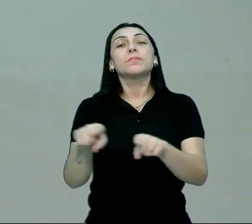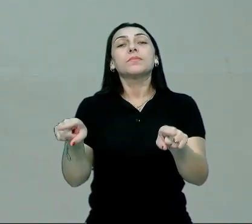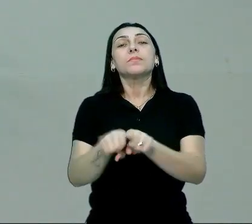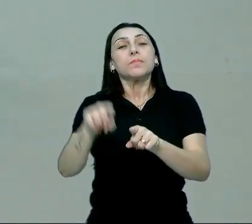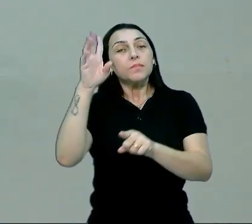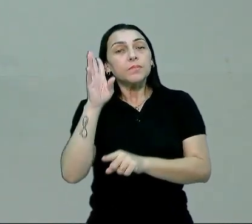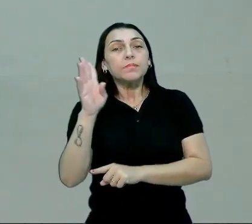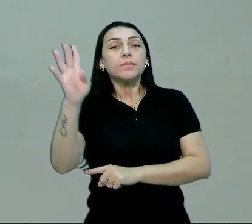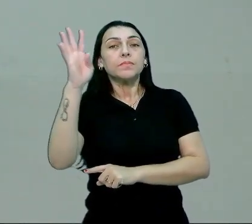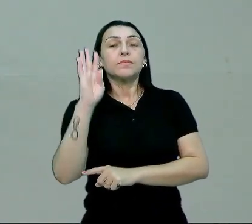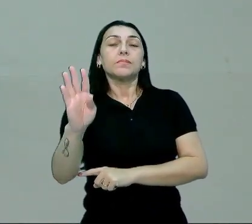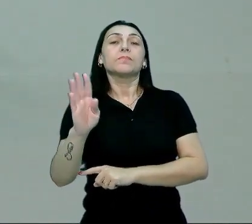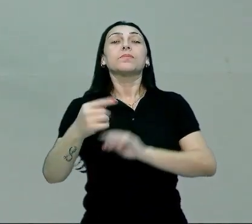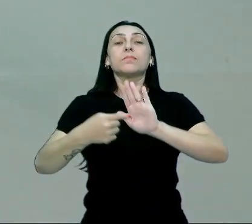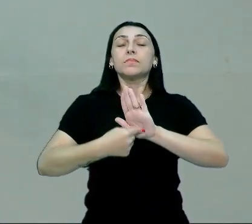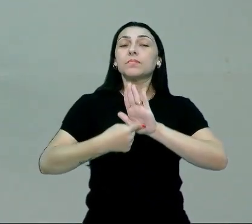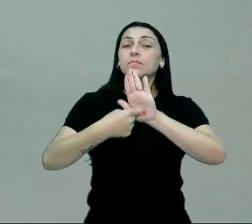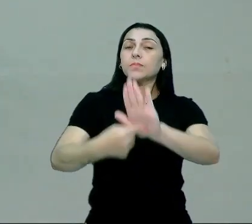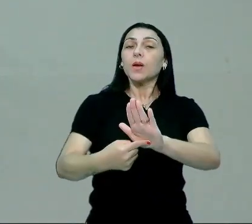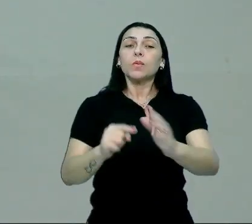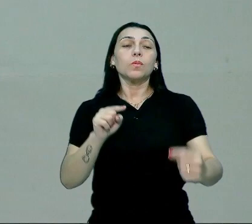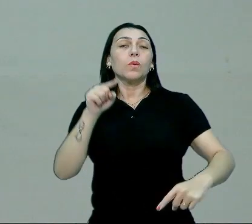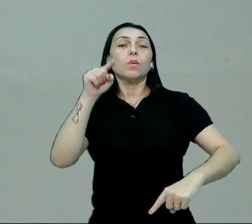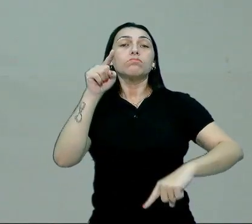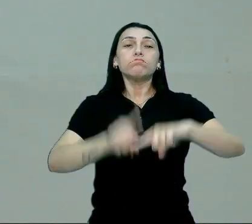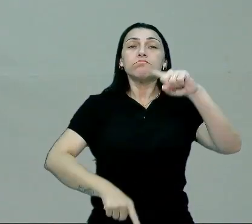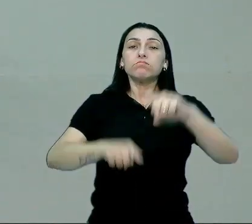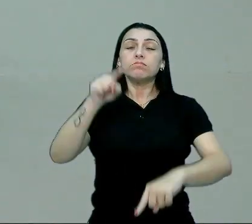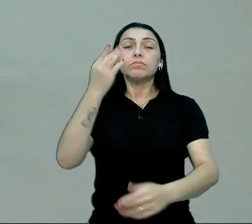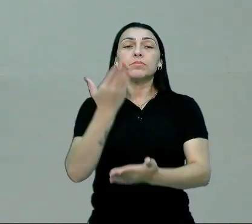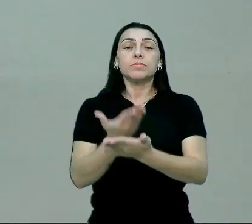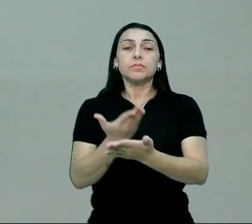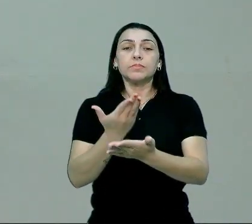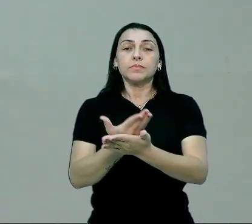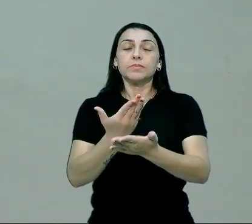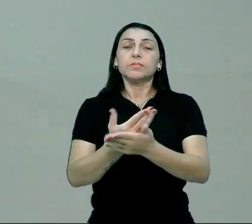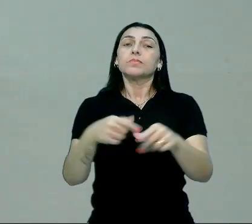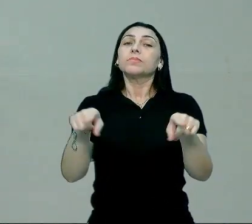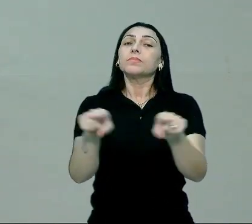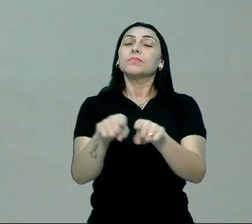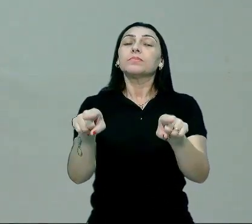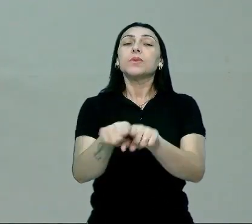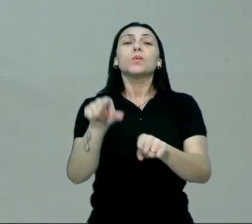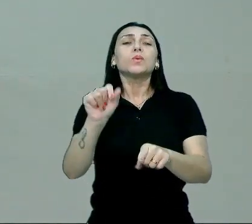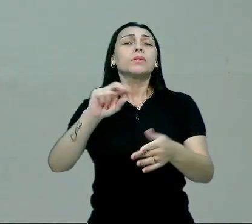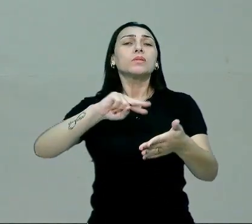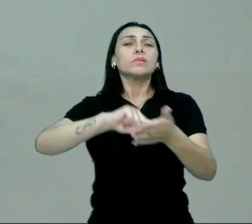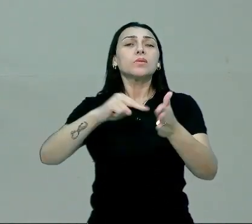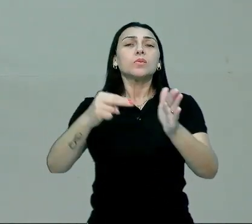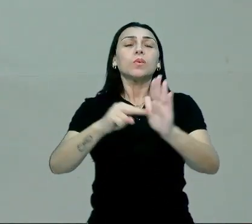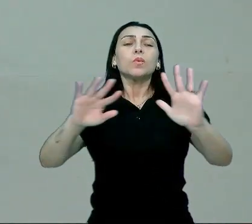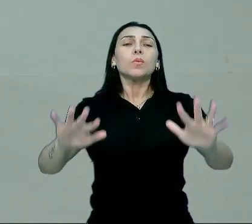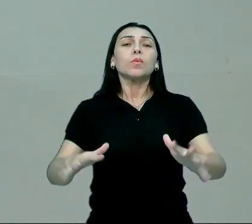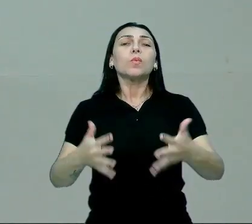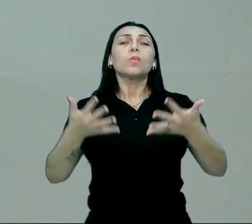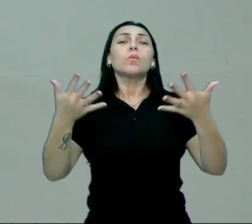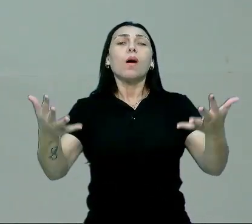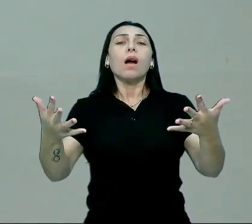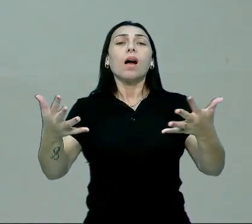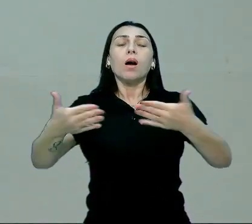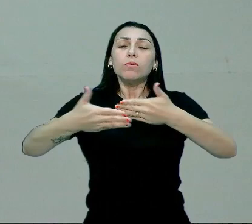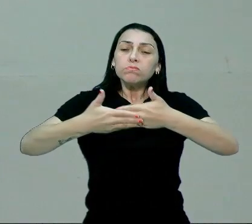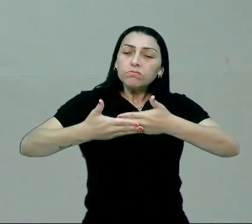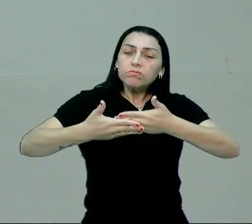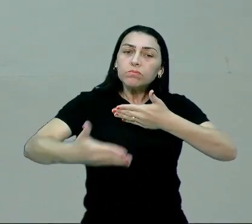nesta teoria, iremos abordar o objeto de estudo. Isso implica dizer o quê? Qual o ponto